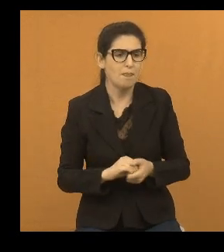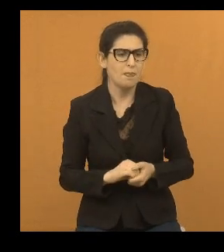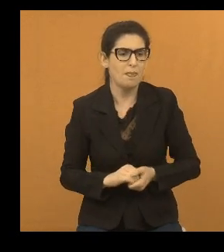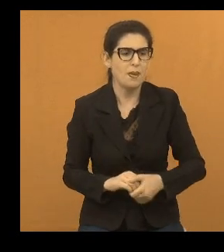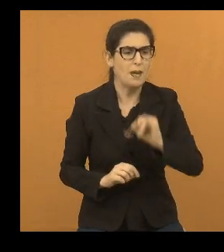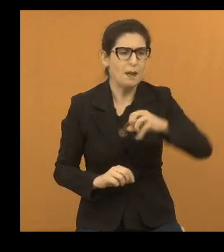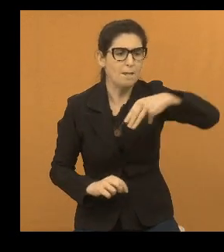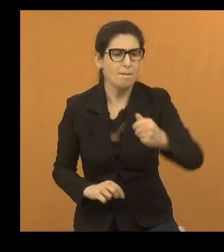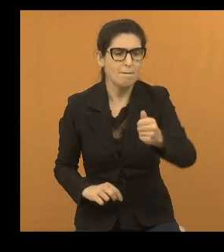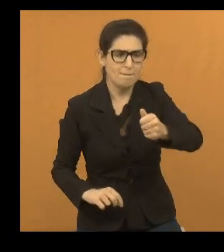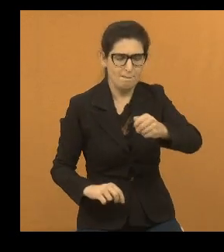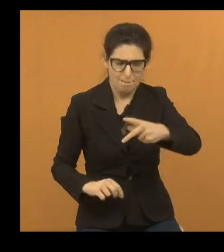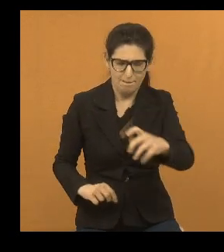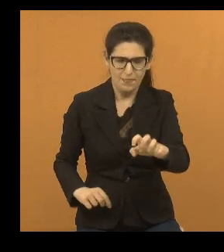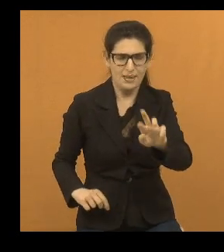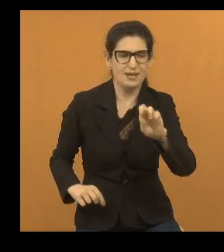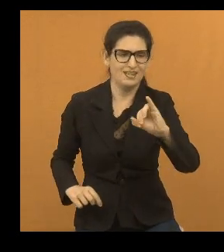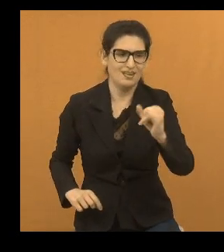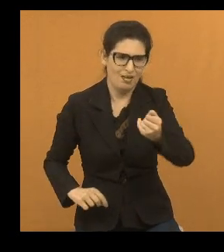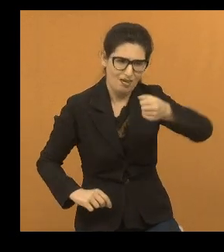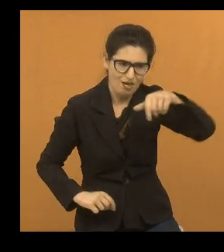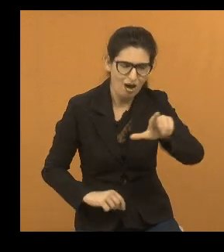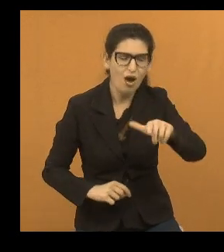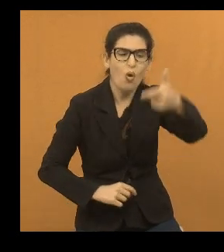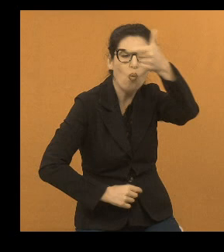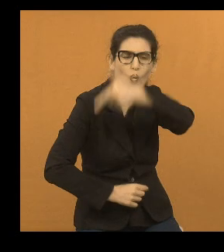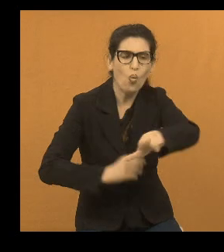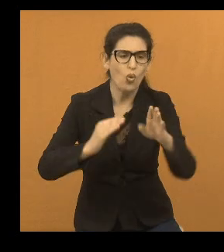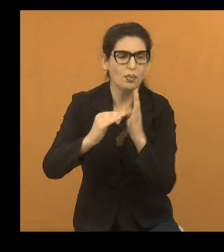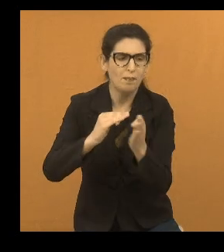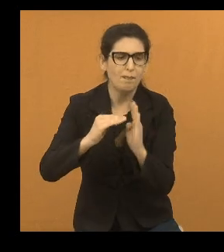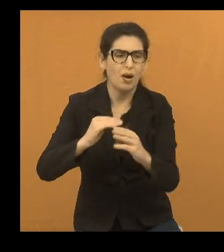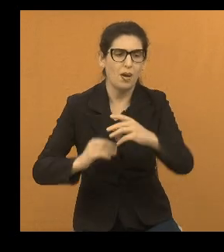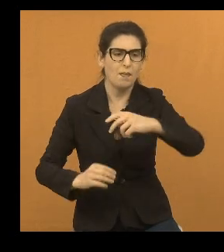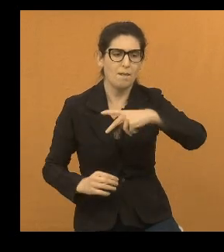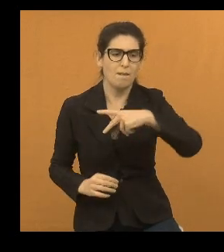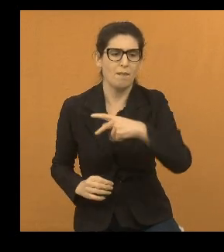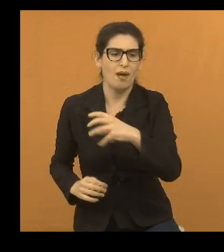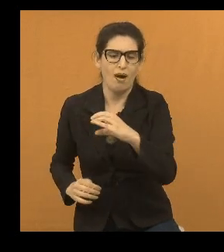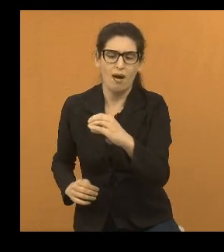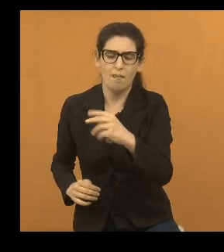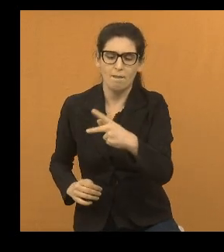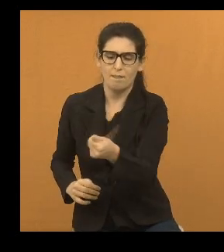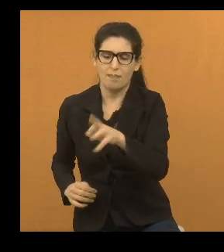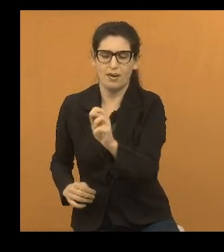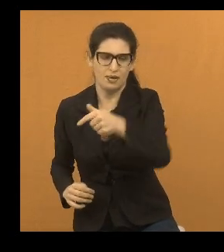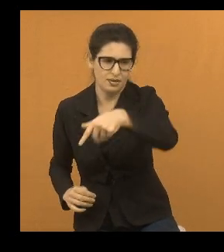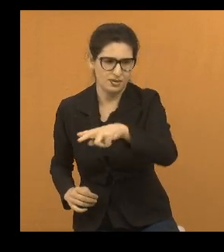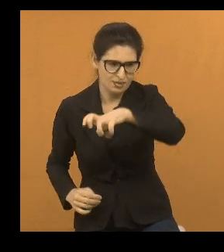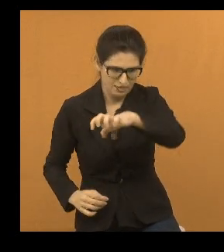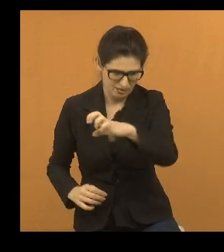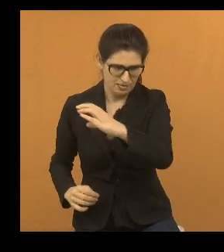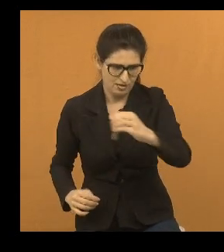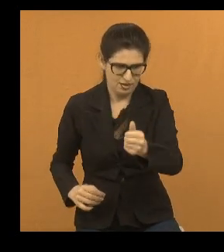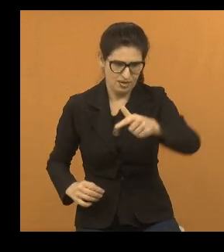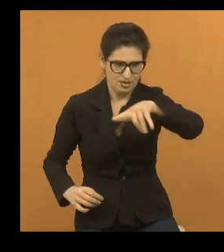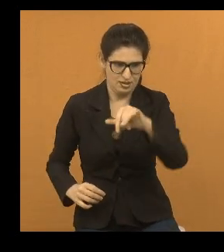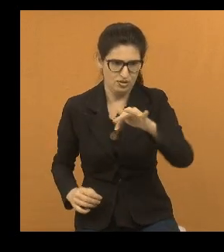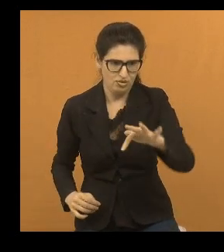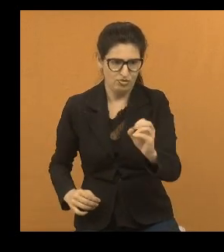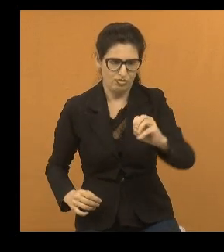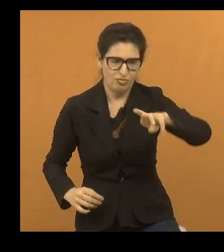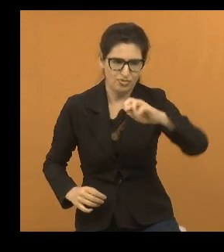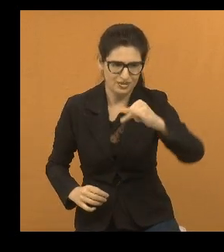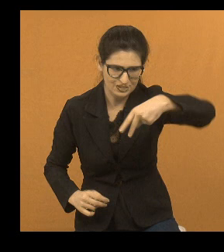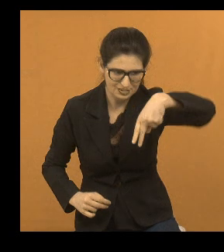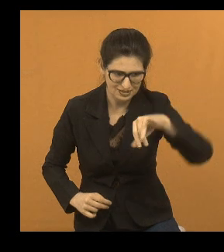EMEI Parque Califórnia, atendendo a região leste, no Parque Imperial, região oeste. Terceiro, na região sul, no Educamais,